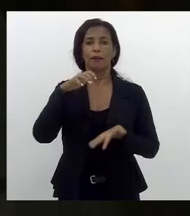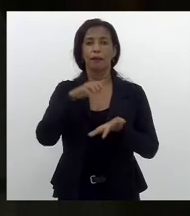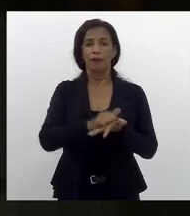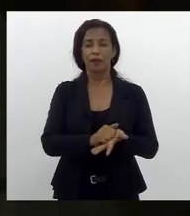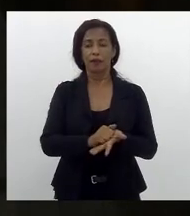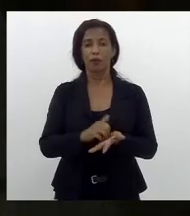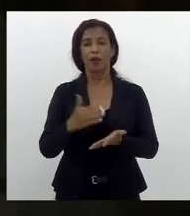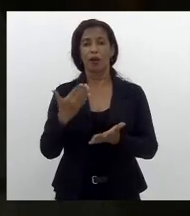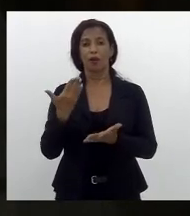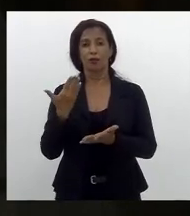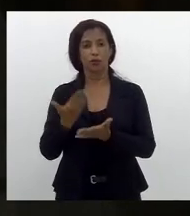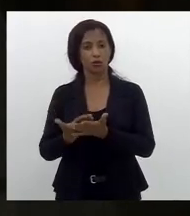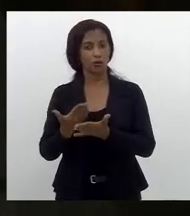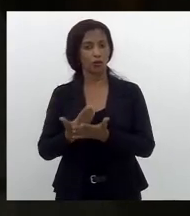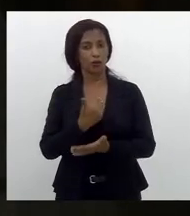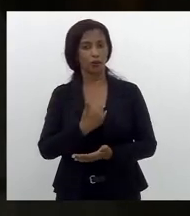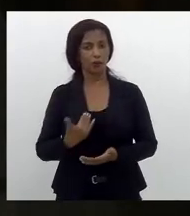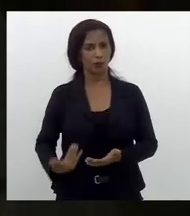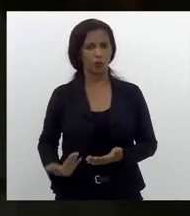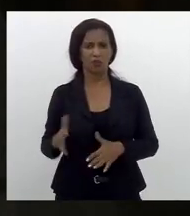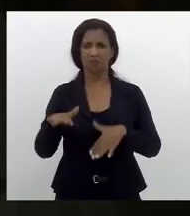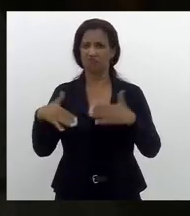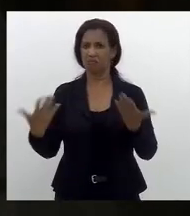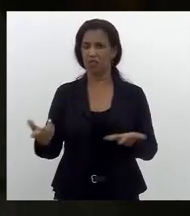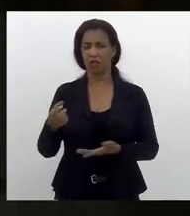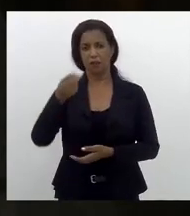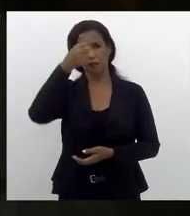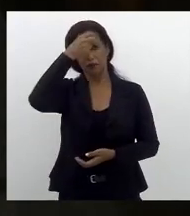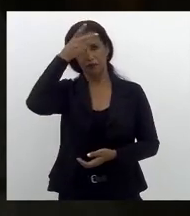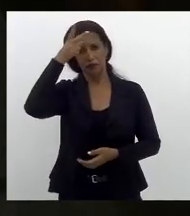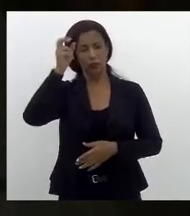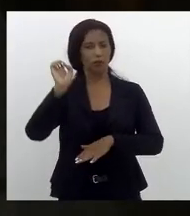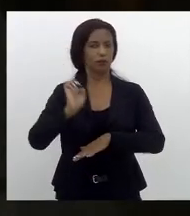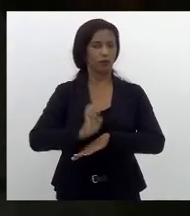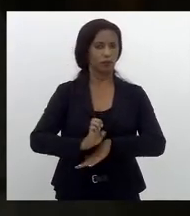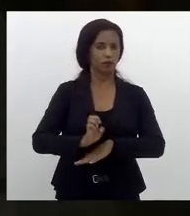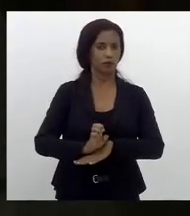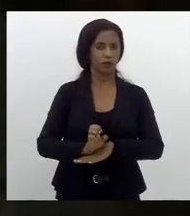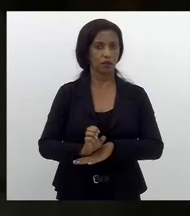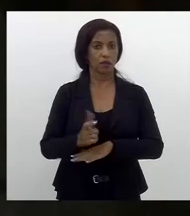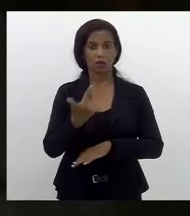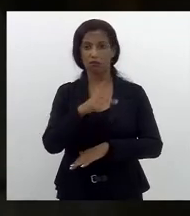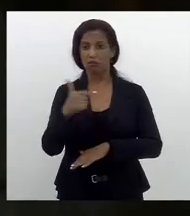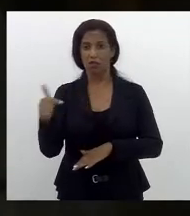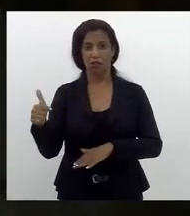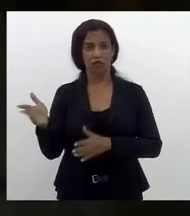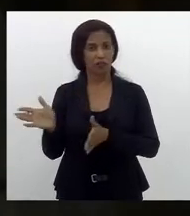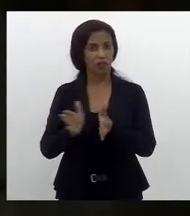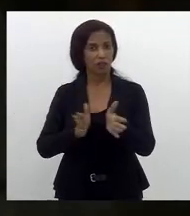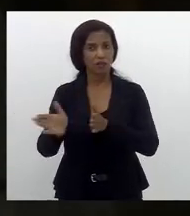escolas públicas brasileiras, sejam elas municipais ou estaduais, que